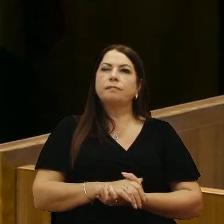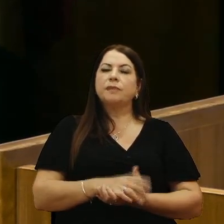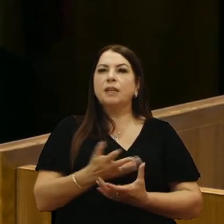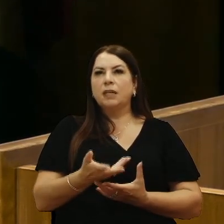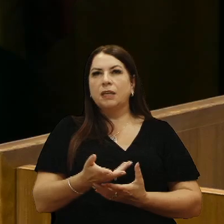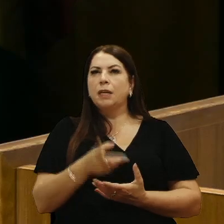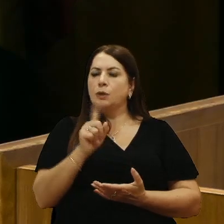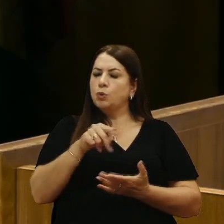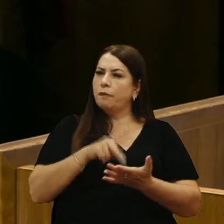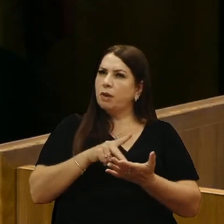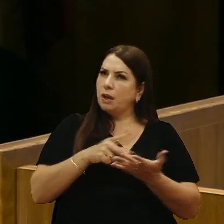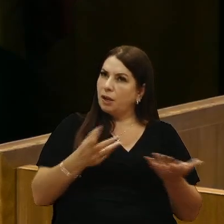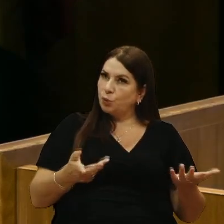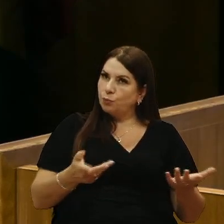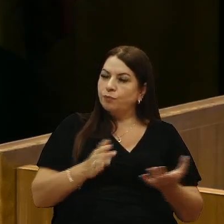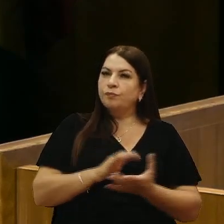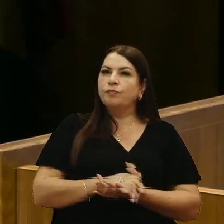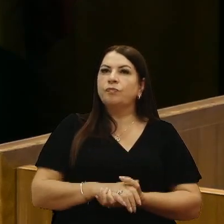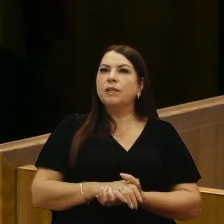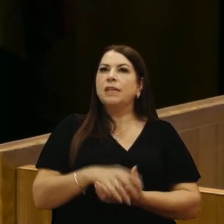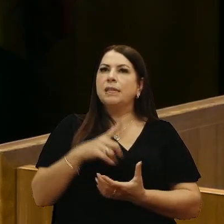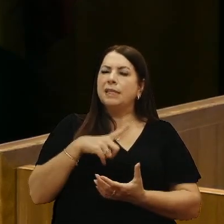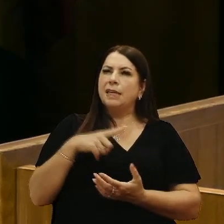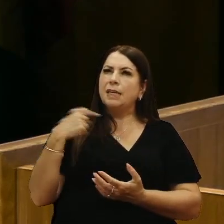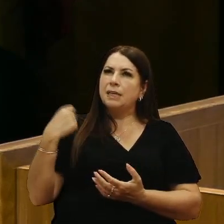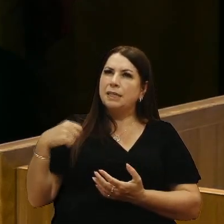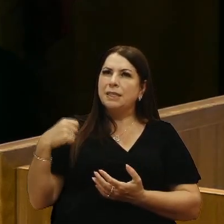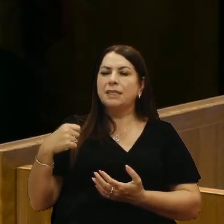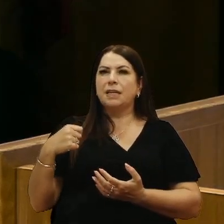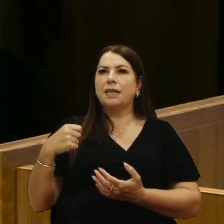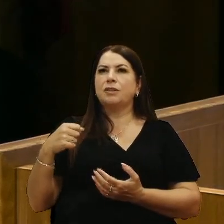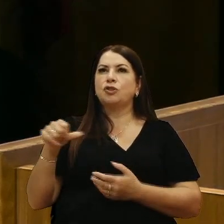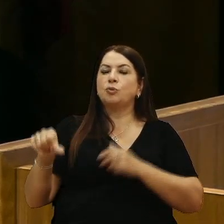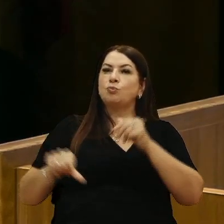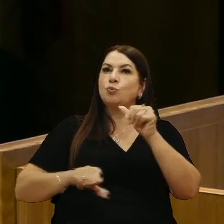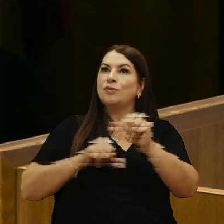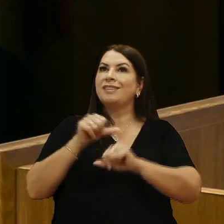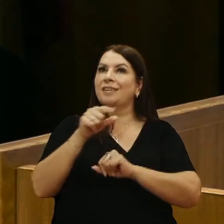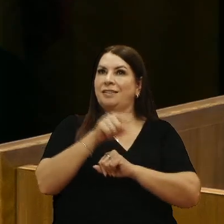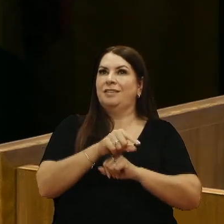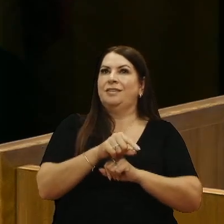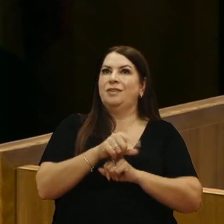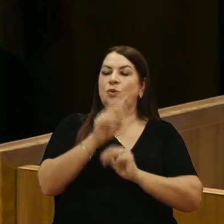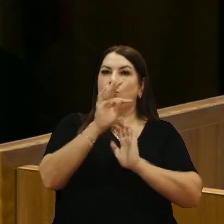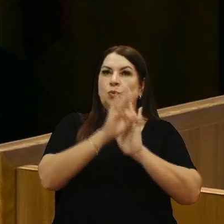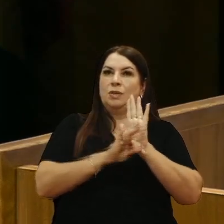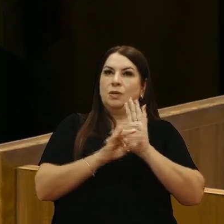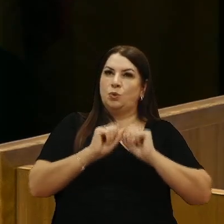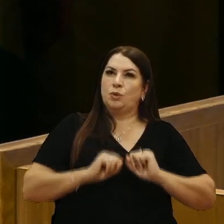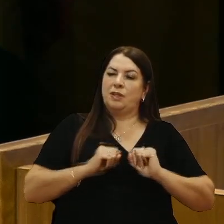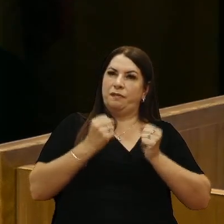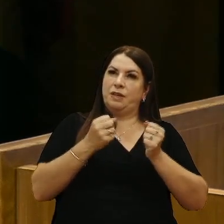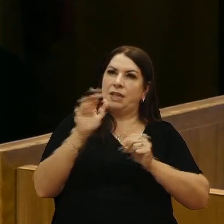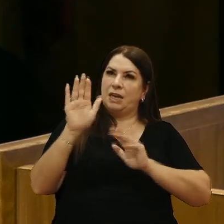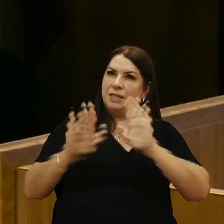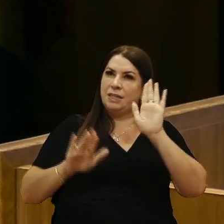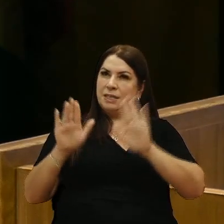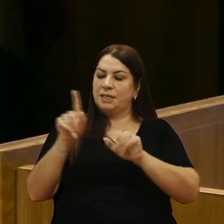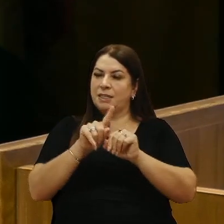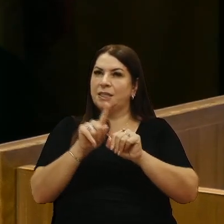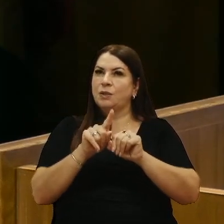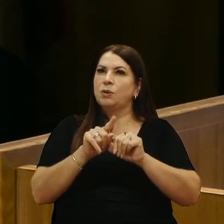Infelizmente, essa é a verdade. Nós temos a necessidade de modernização. O texto defende que a licitação deve ser